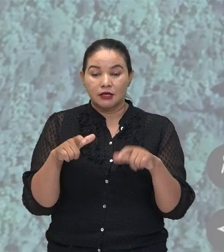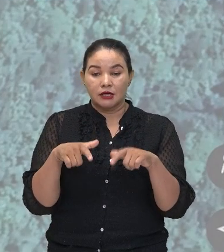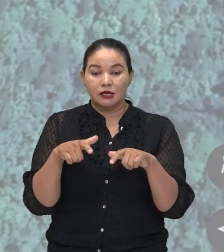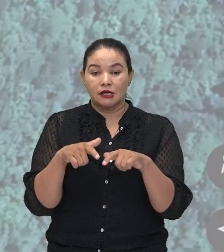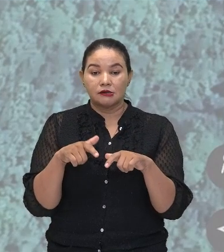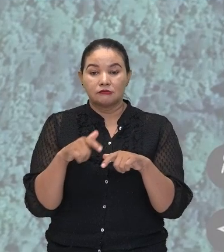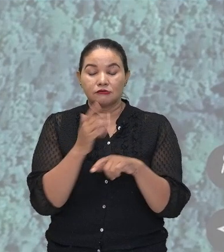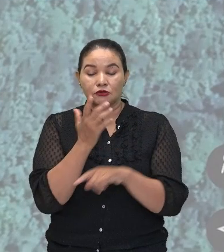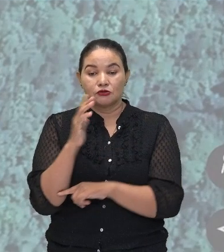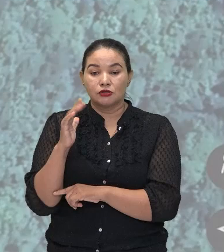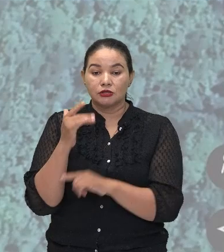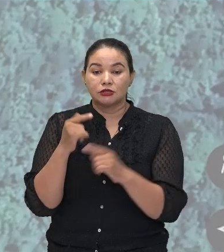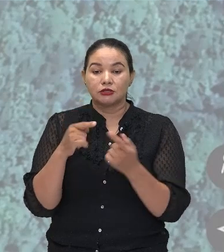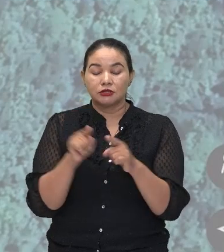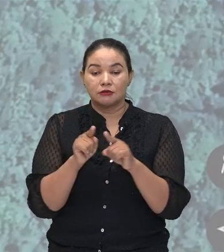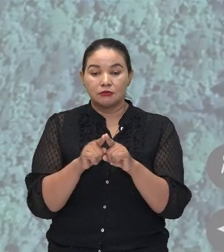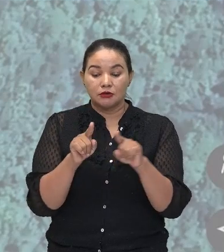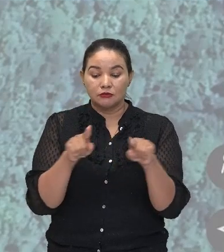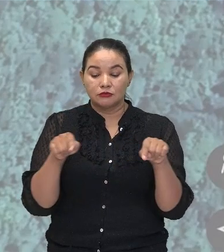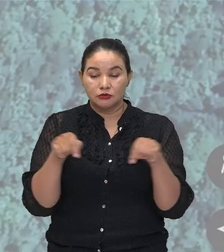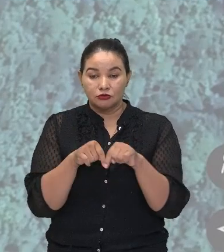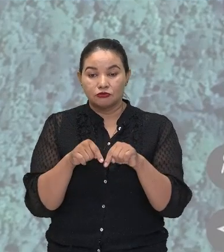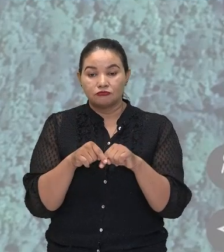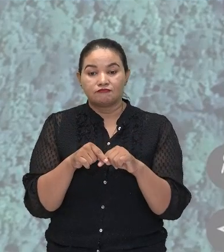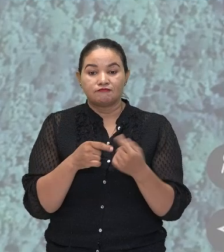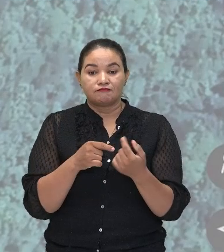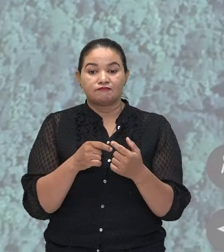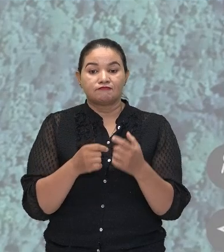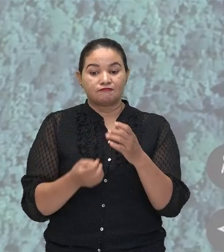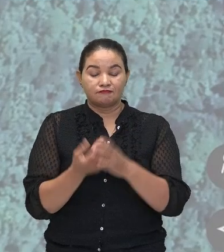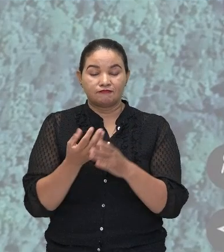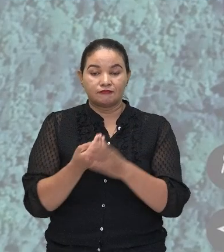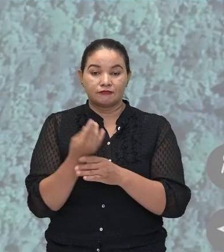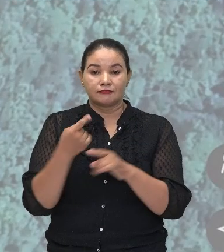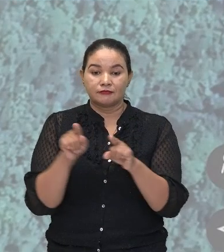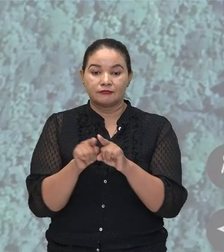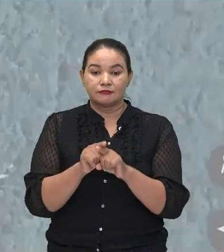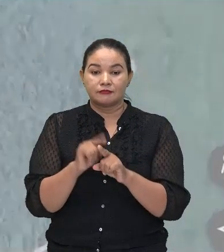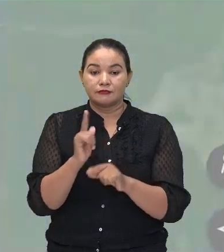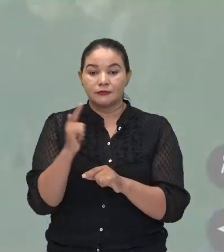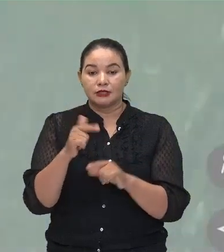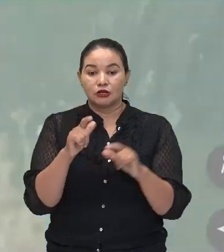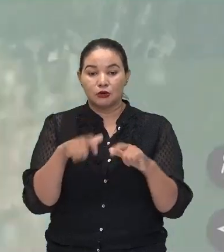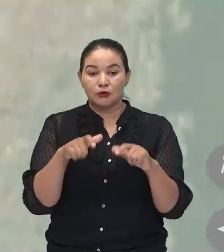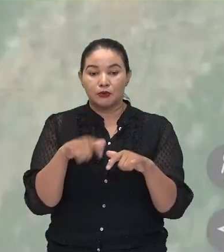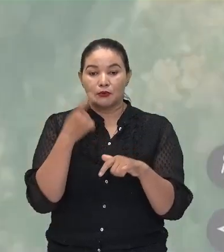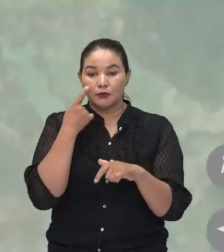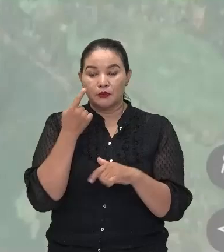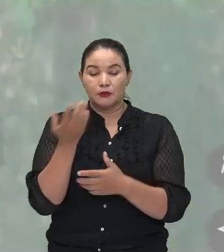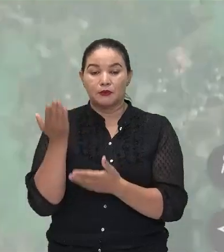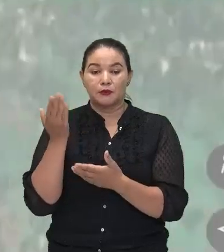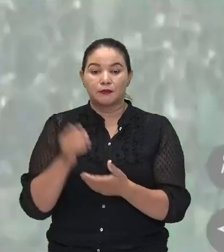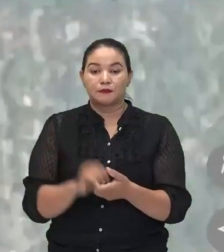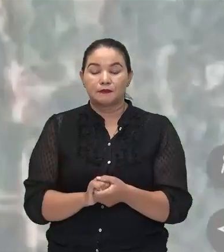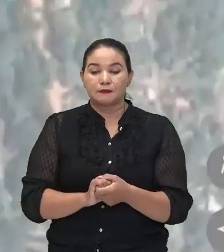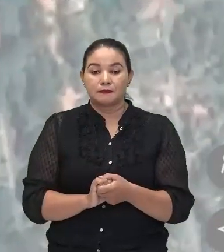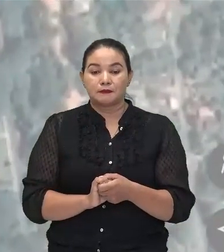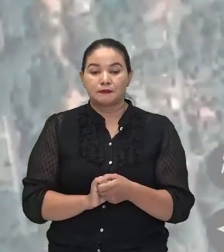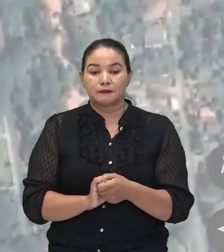de piscinas, de fontes e edifícios. Agora a gente vai falar sobre